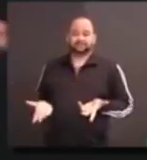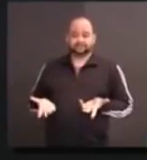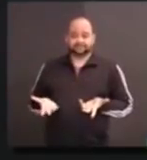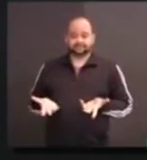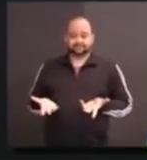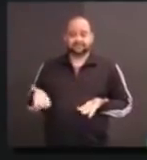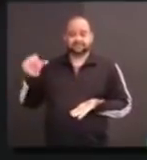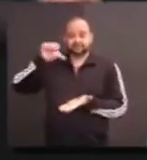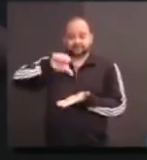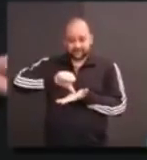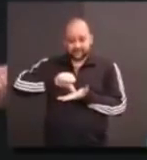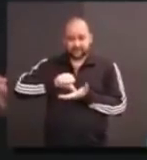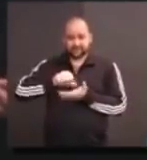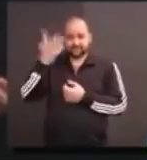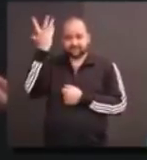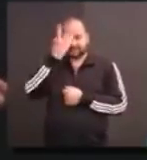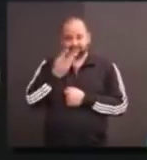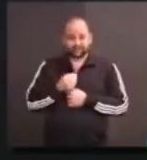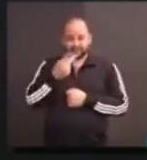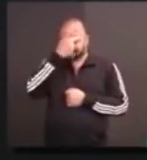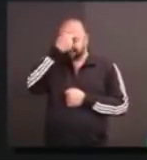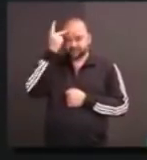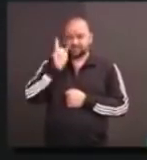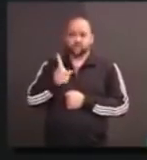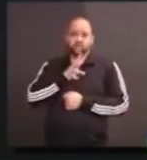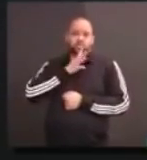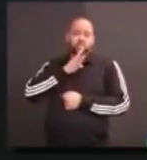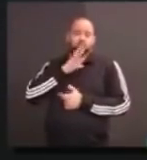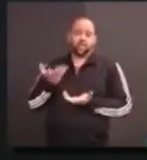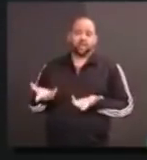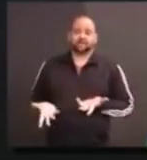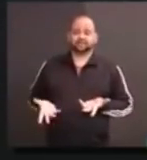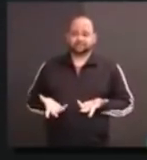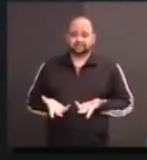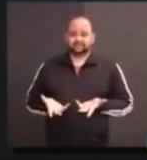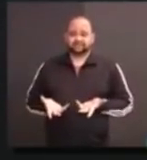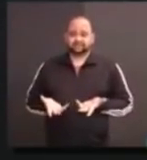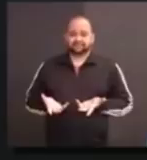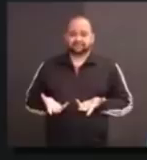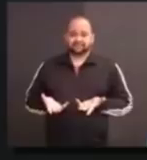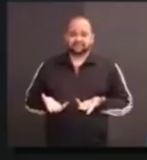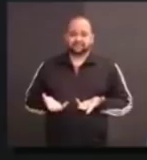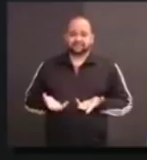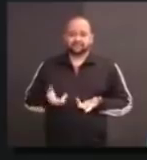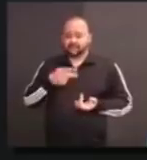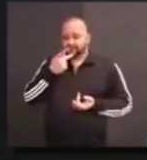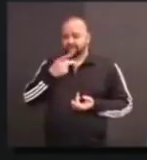pessoas desconhecem quando se fala, por exemplo, na segunda morte.